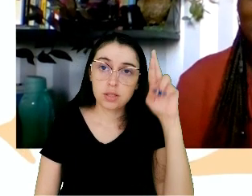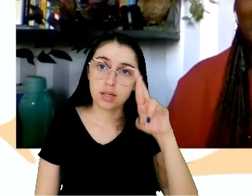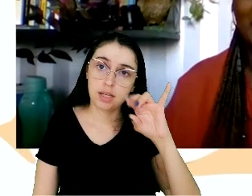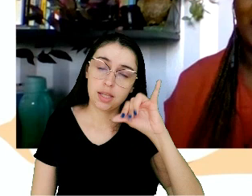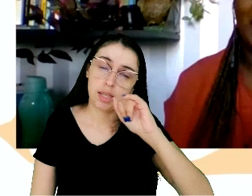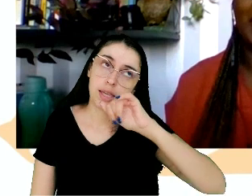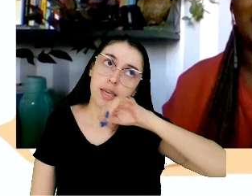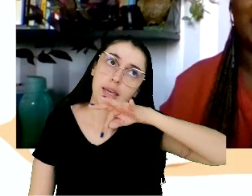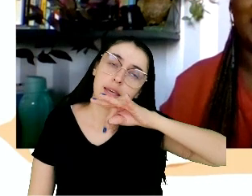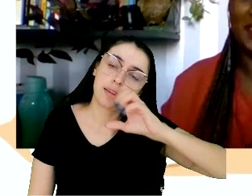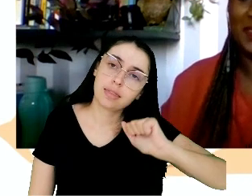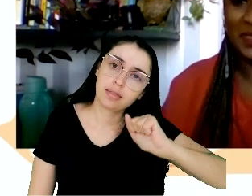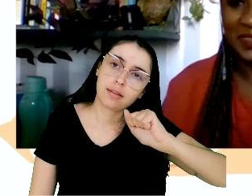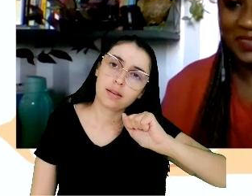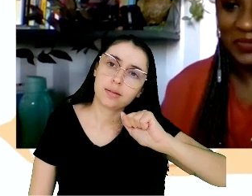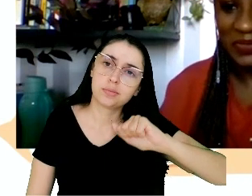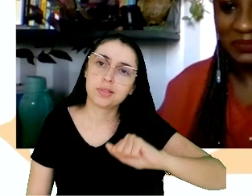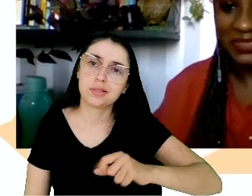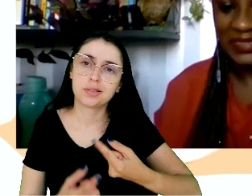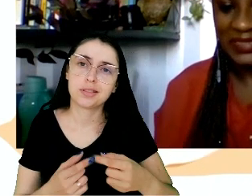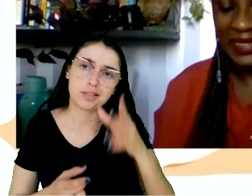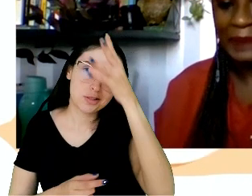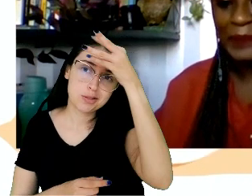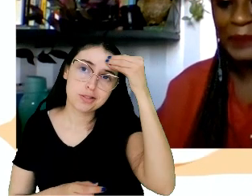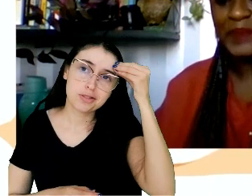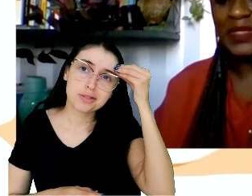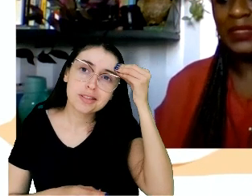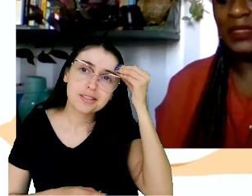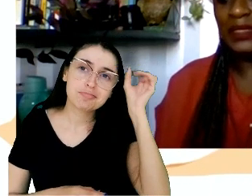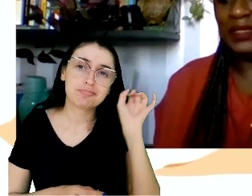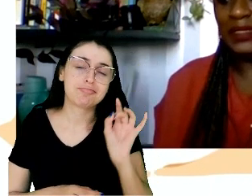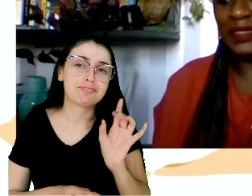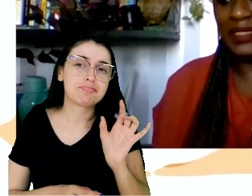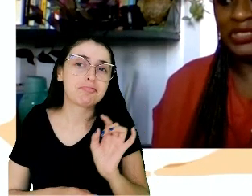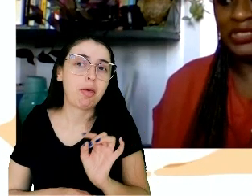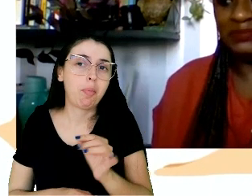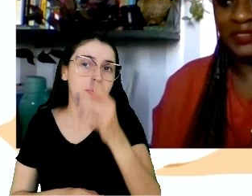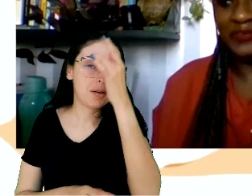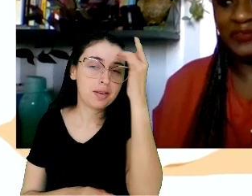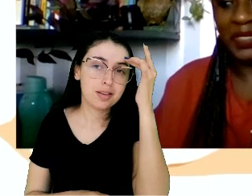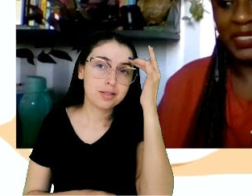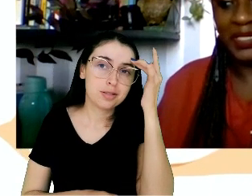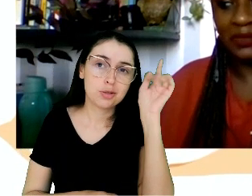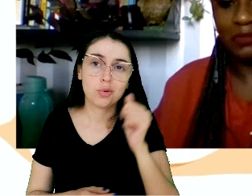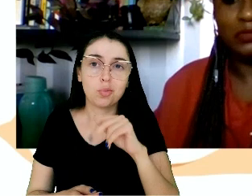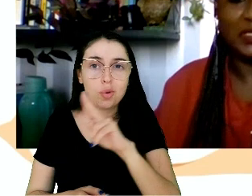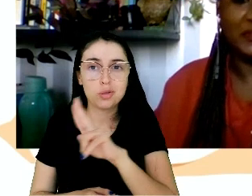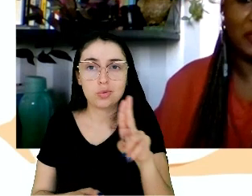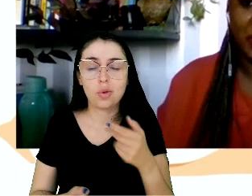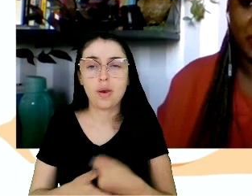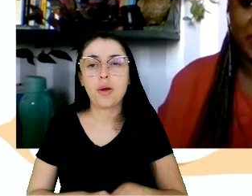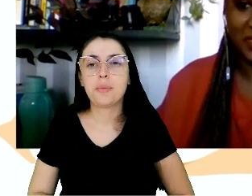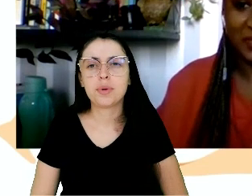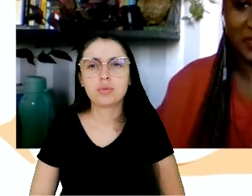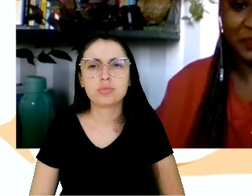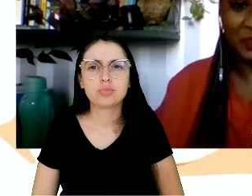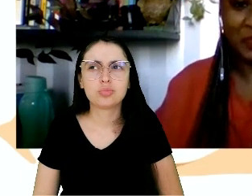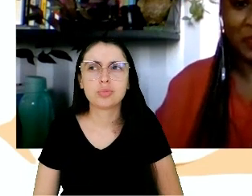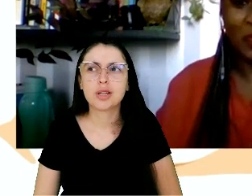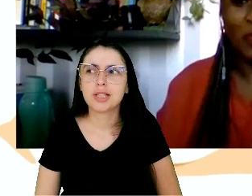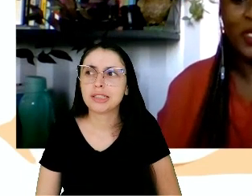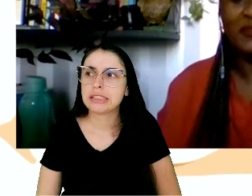cometer aqui a indelicadeza de esquecer o nome de ninguém. E fico aqui com um desafio muito